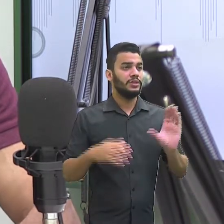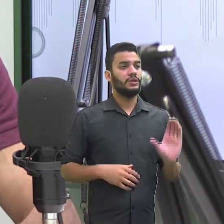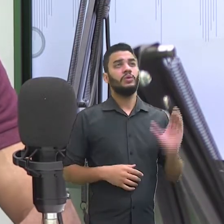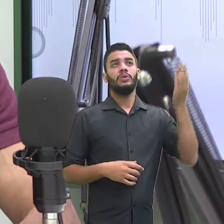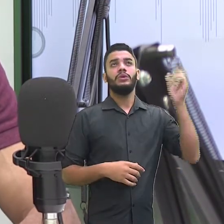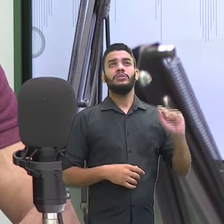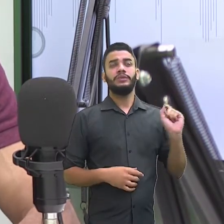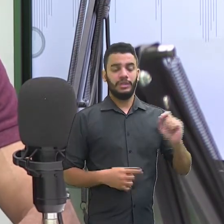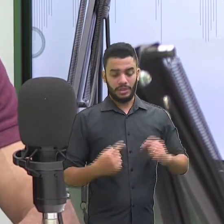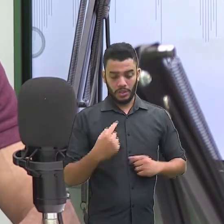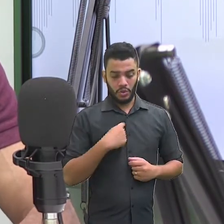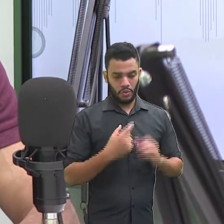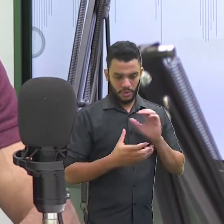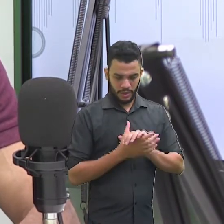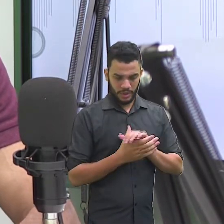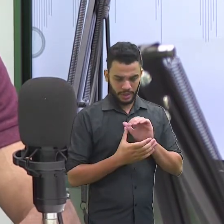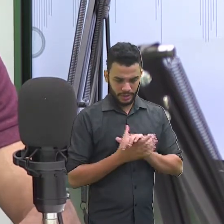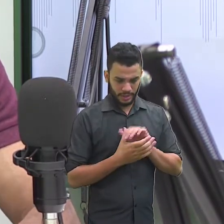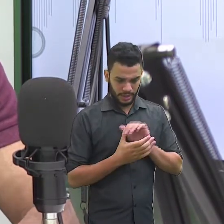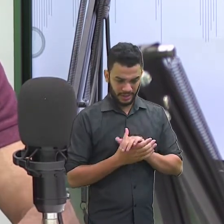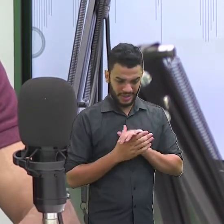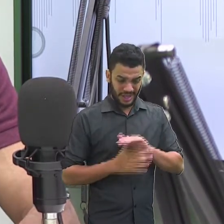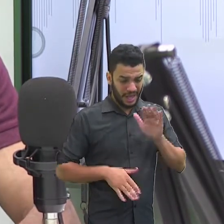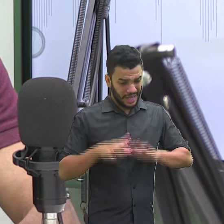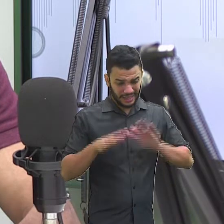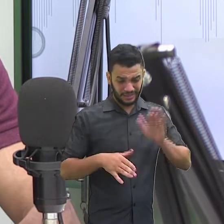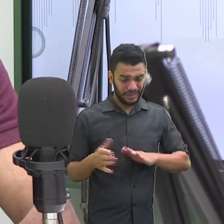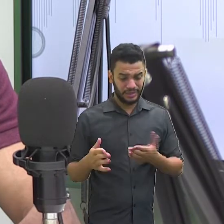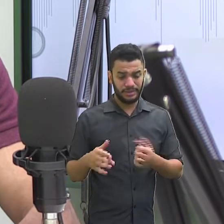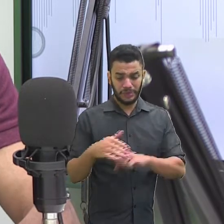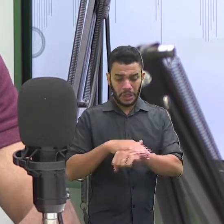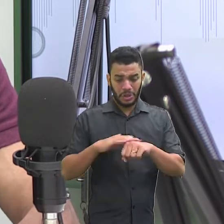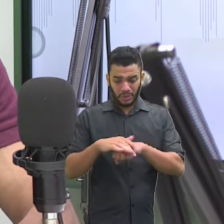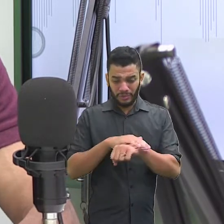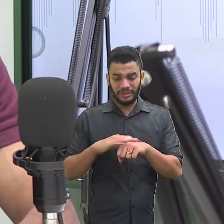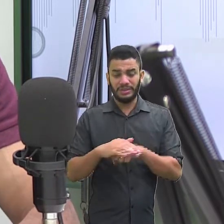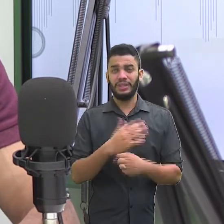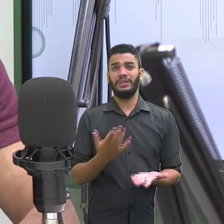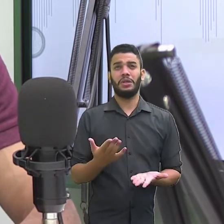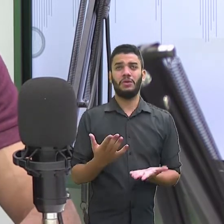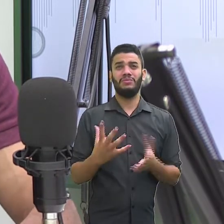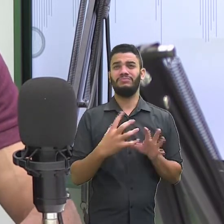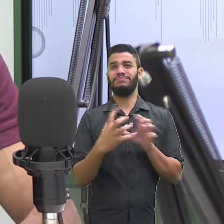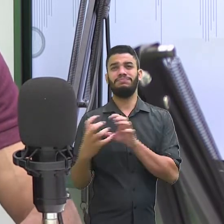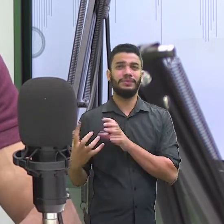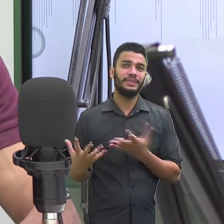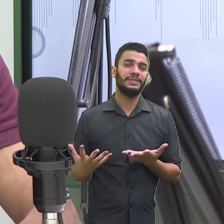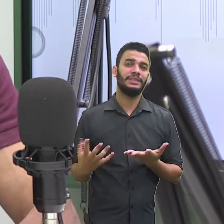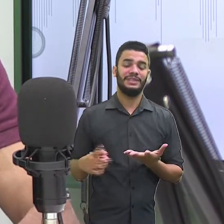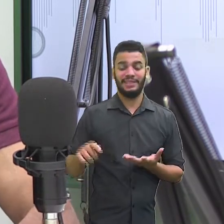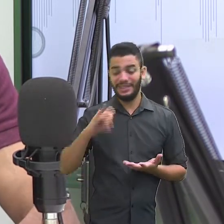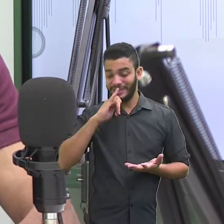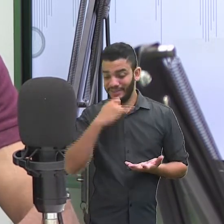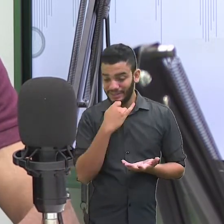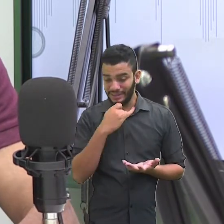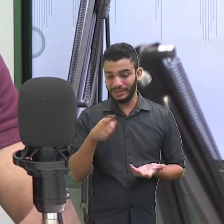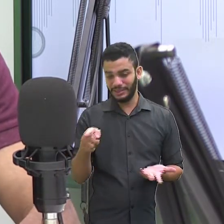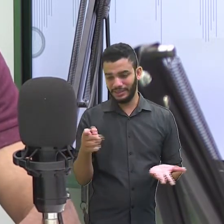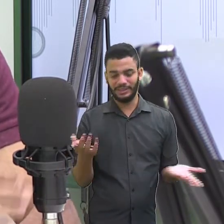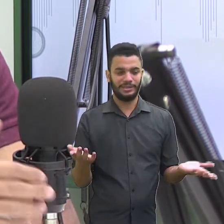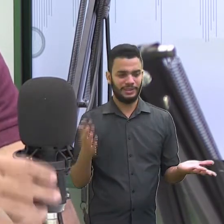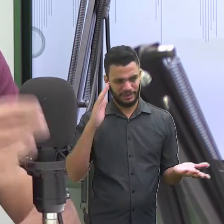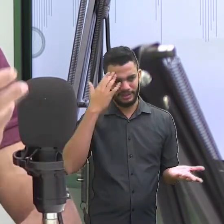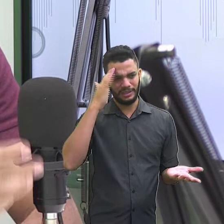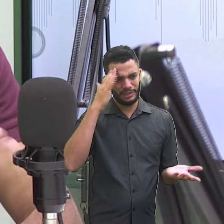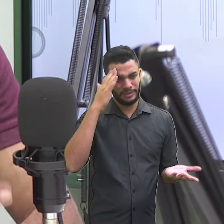vez, assim também há de fazê-lo. Eu, num dado momento, hei de decepcionar as minhas filhas, e elas, por sua vez, também hão de me